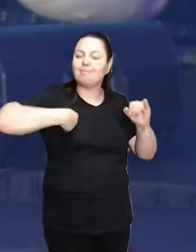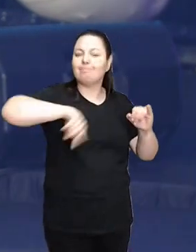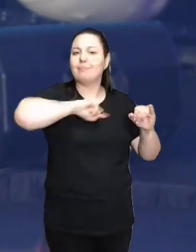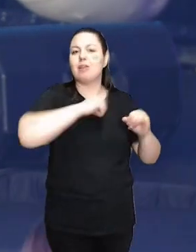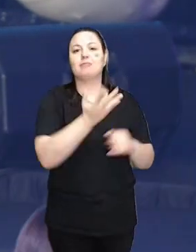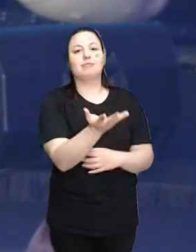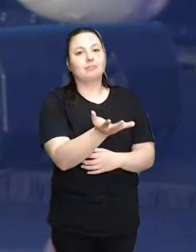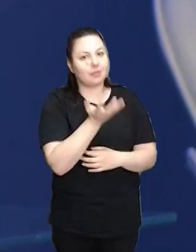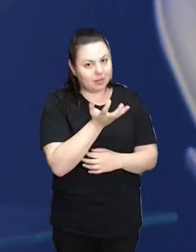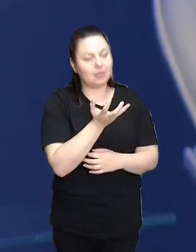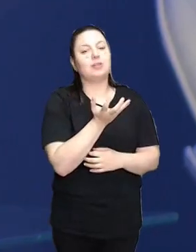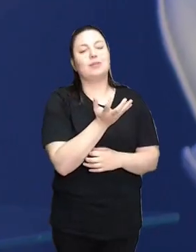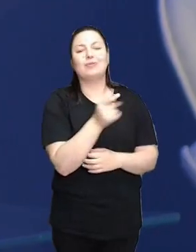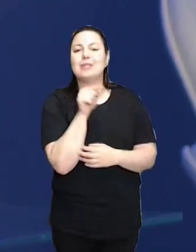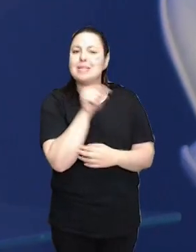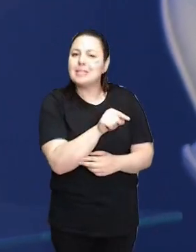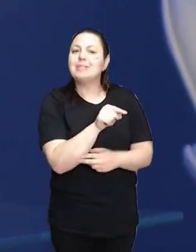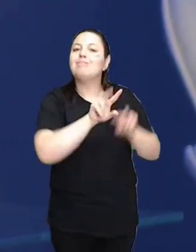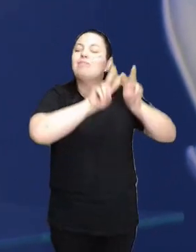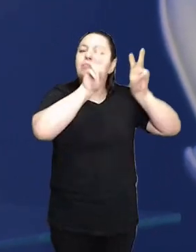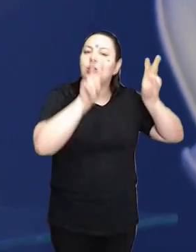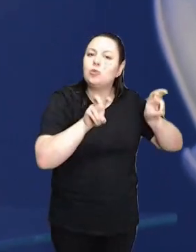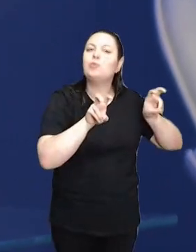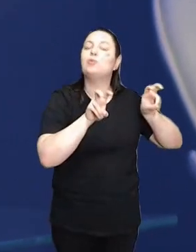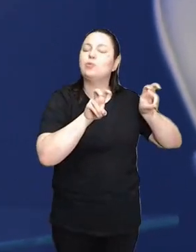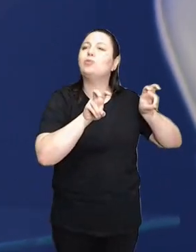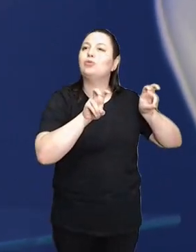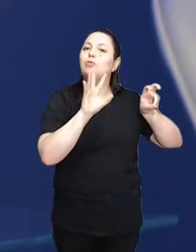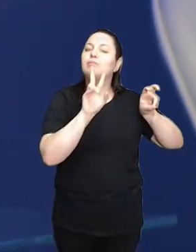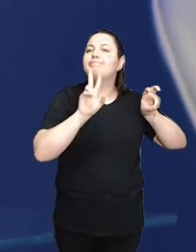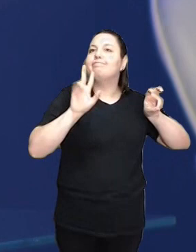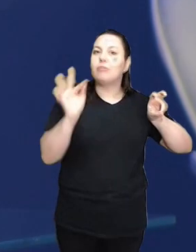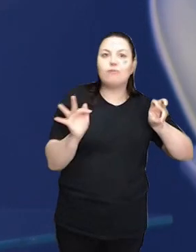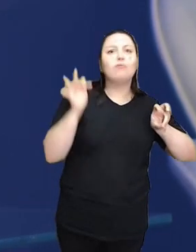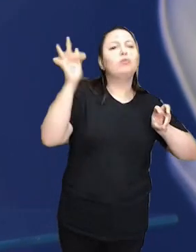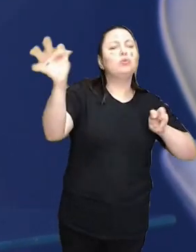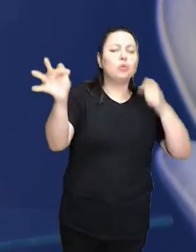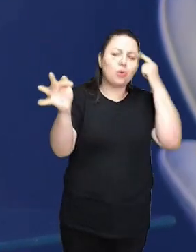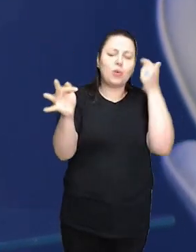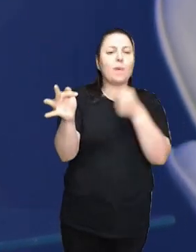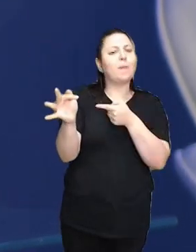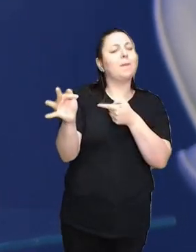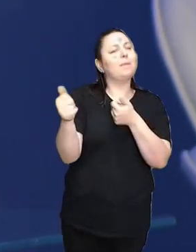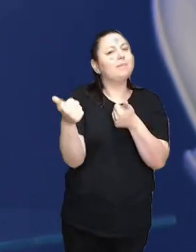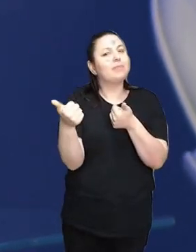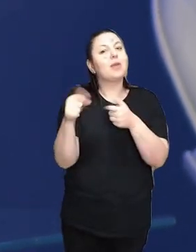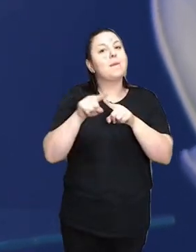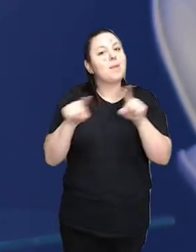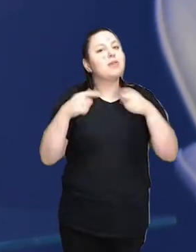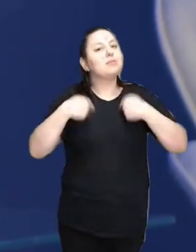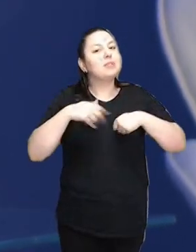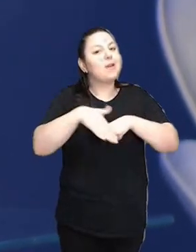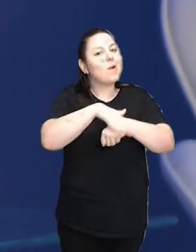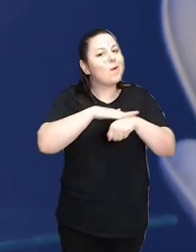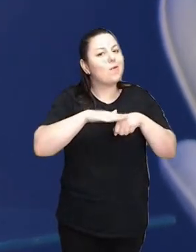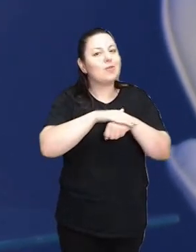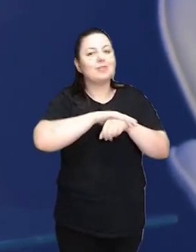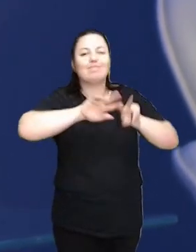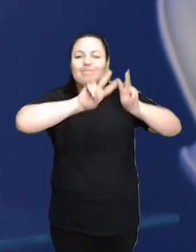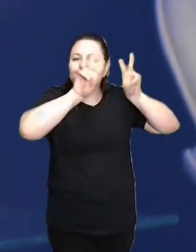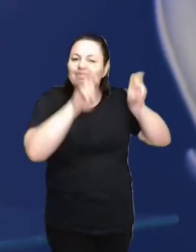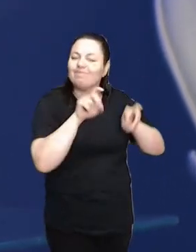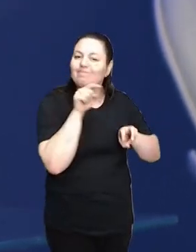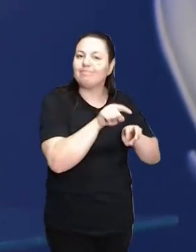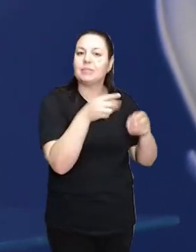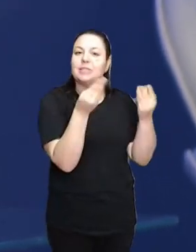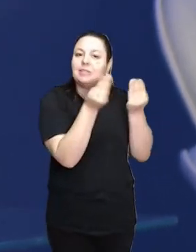aqui é um papo sobre futuro. Se a gente quer falar de futurismo, a gente tem que falar muito sobre sensibilidade,